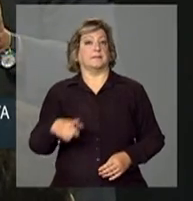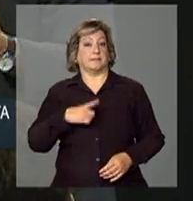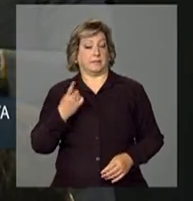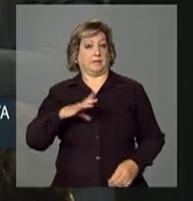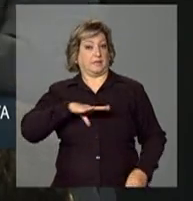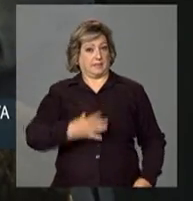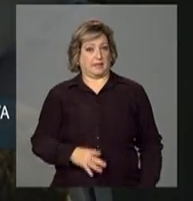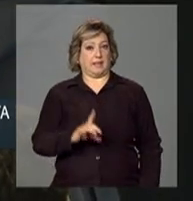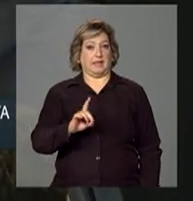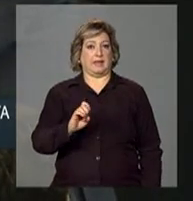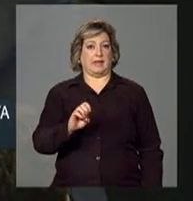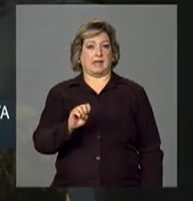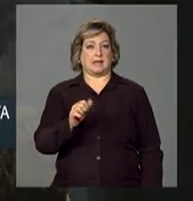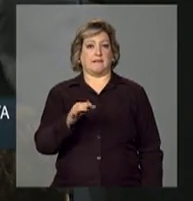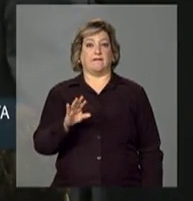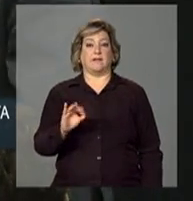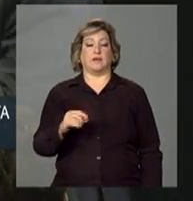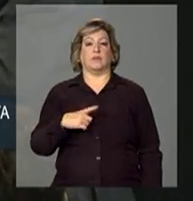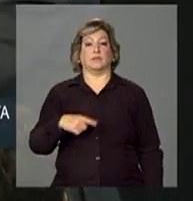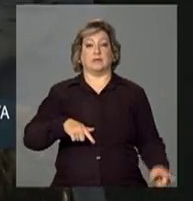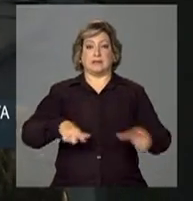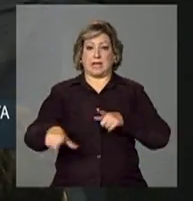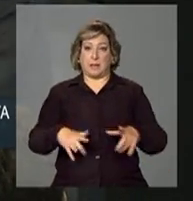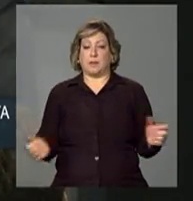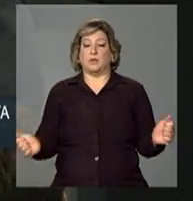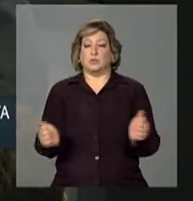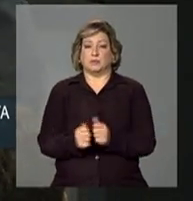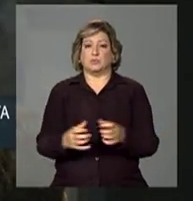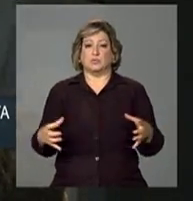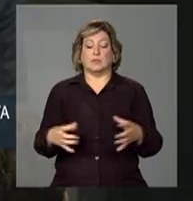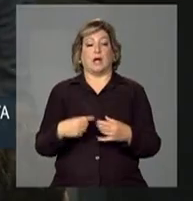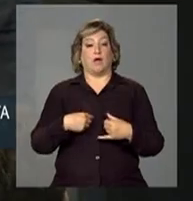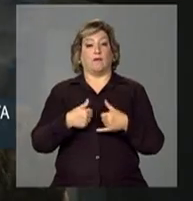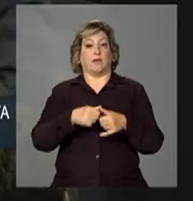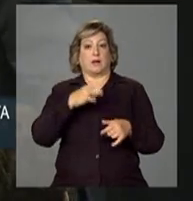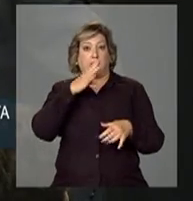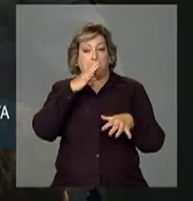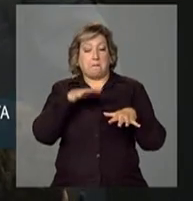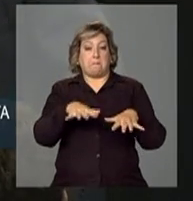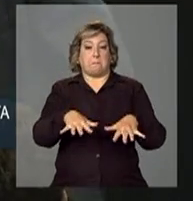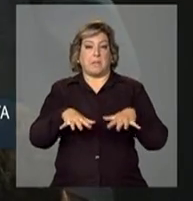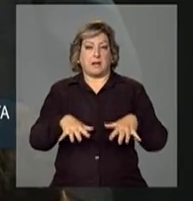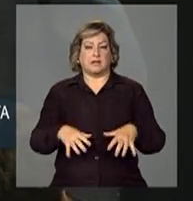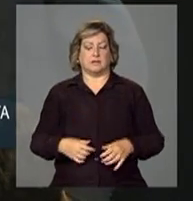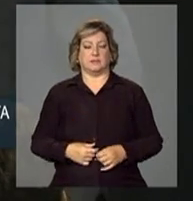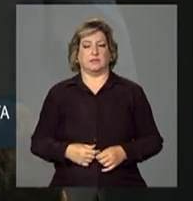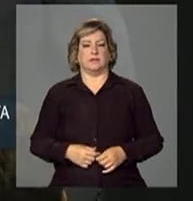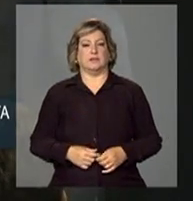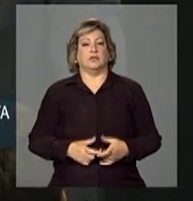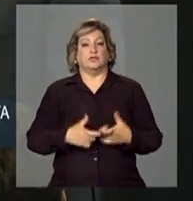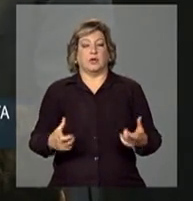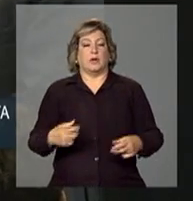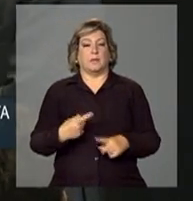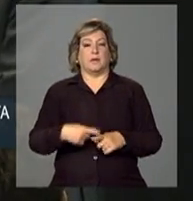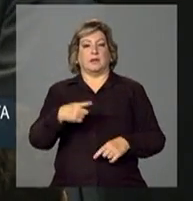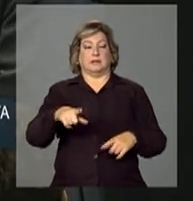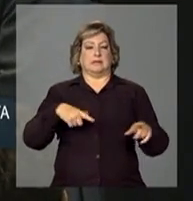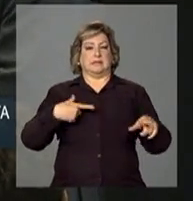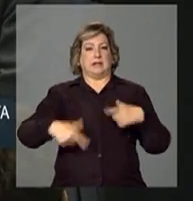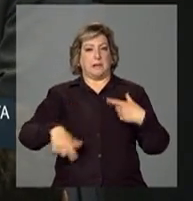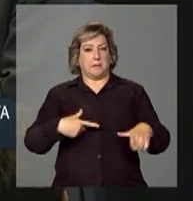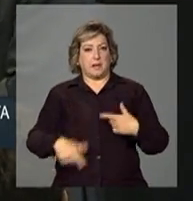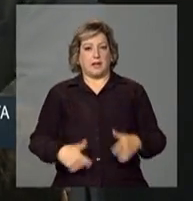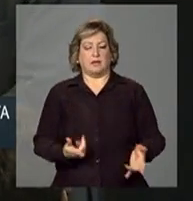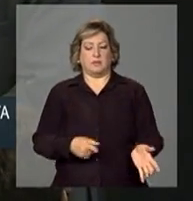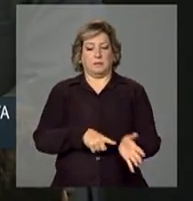trabalho conjunto. Eu fiquei pasmo também, soube hoje, graças ao seu belo trabalho de historiadora e